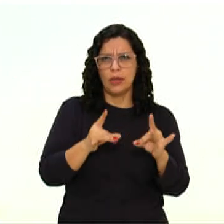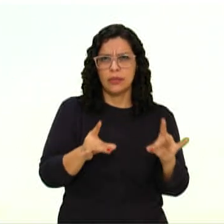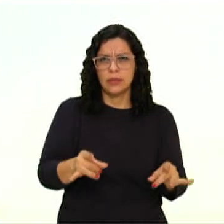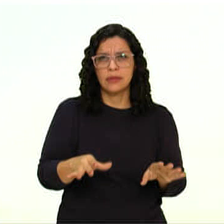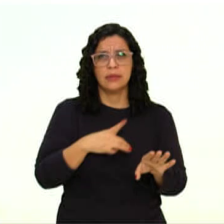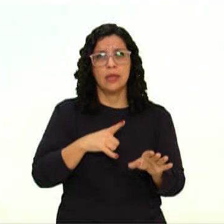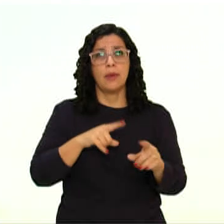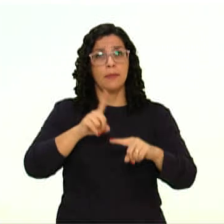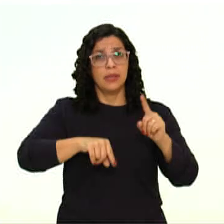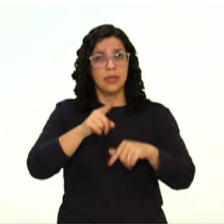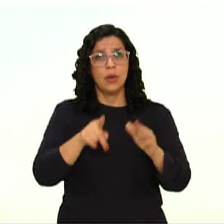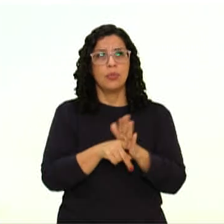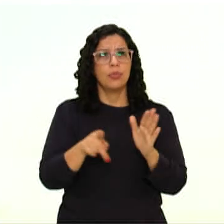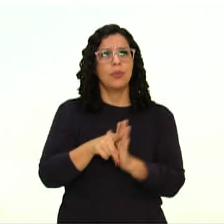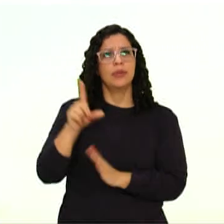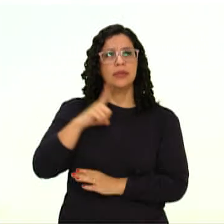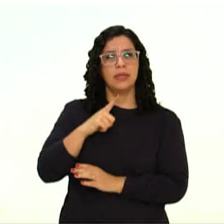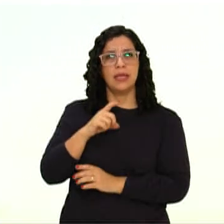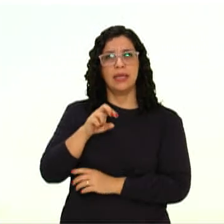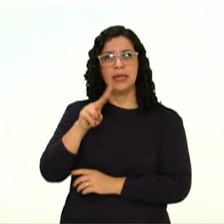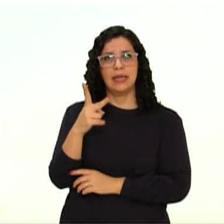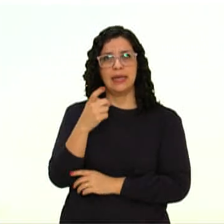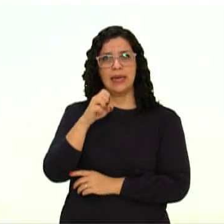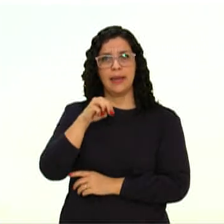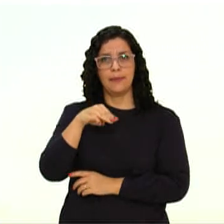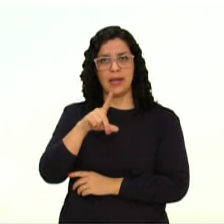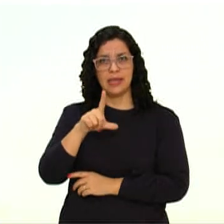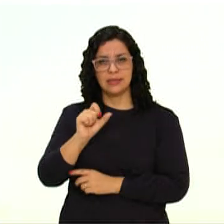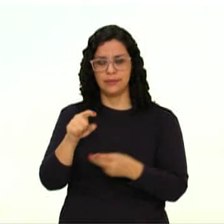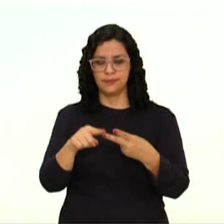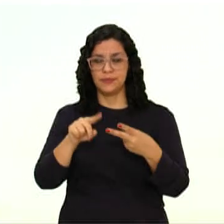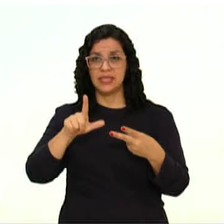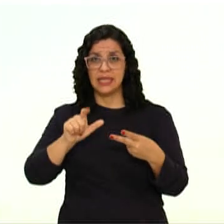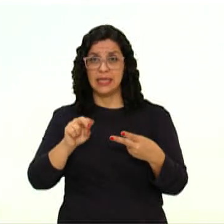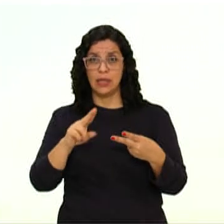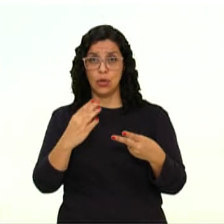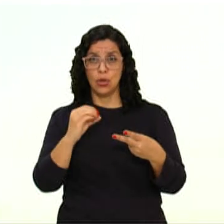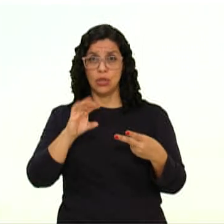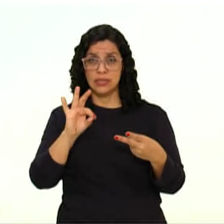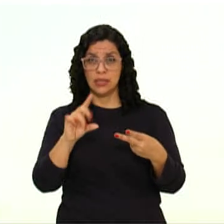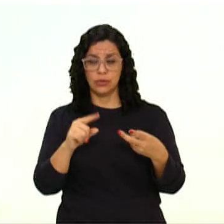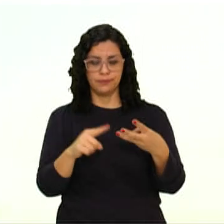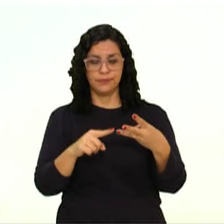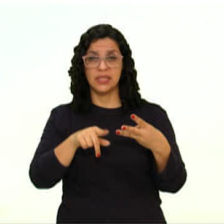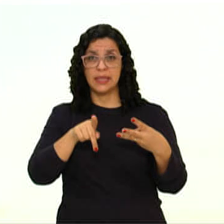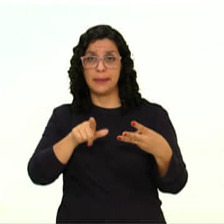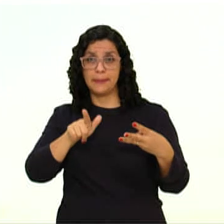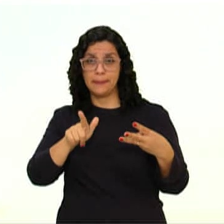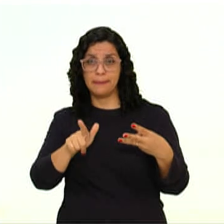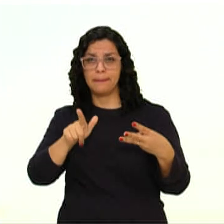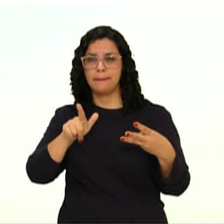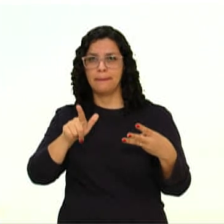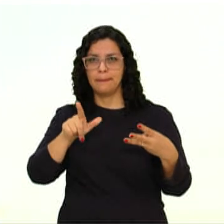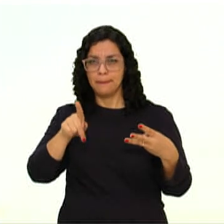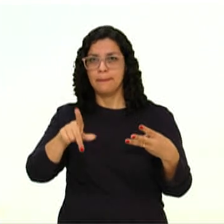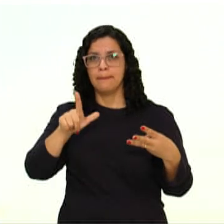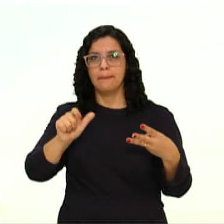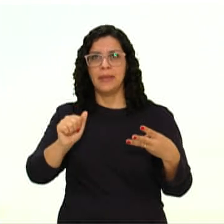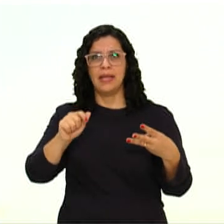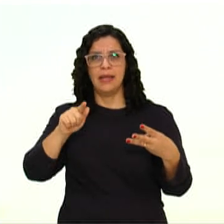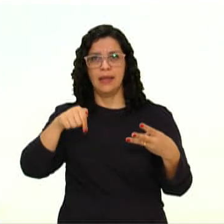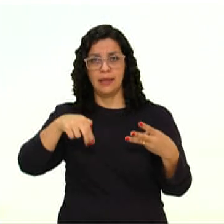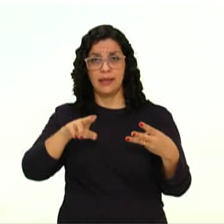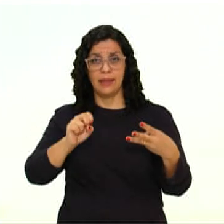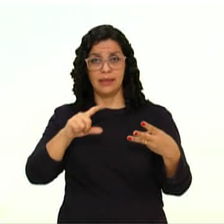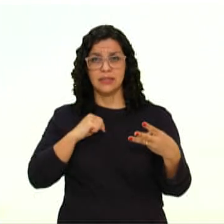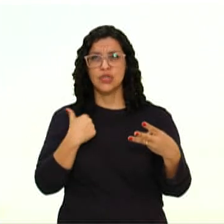pelos chamados elementos figurados, que são as hemácias, os leucócitos e as plaquetas. Se nós formos fazer um trabalho de